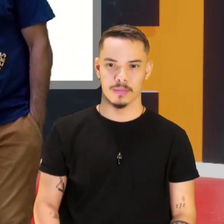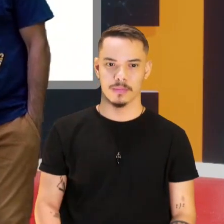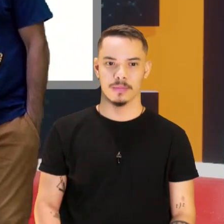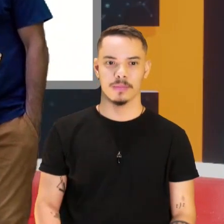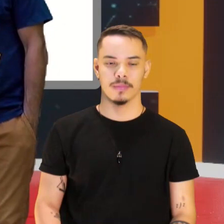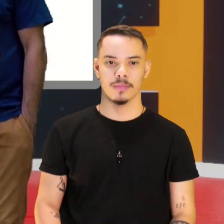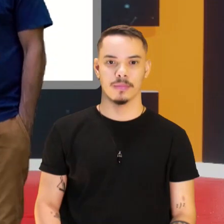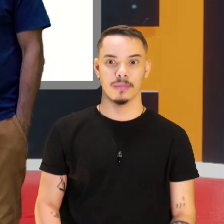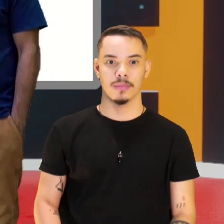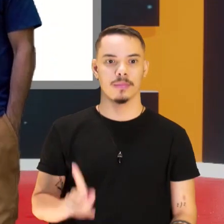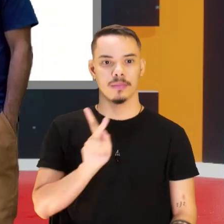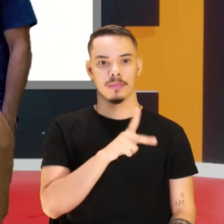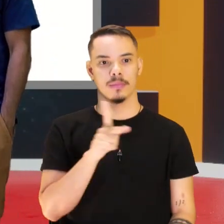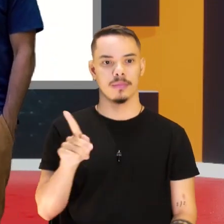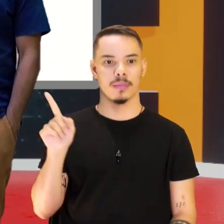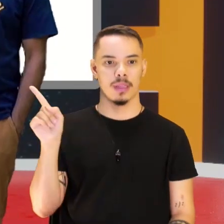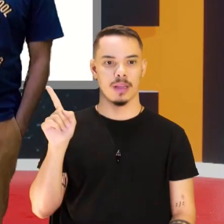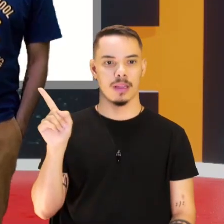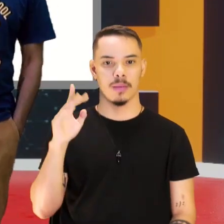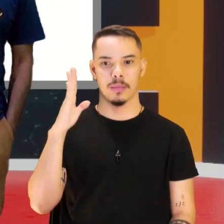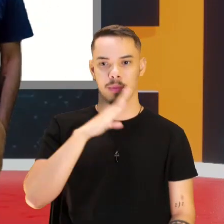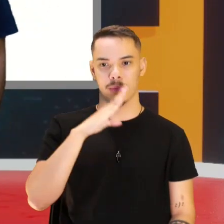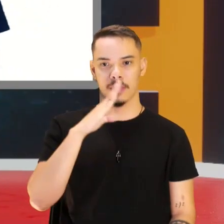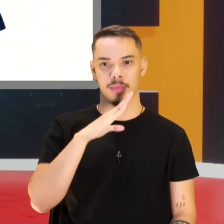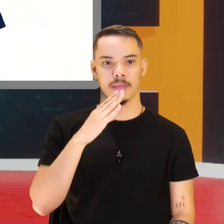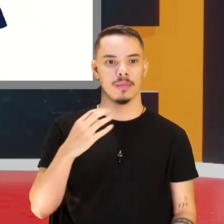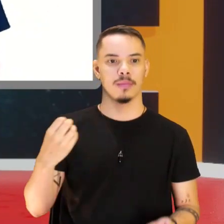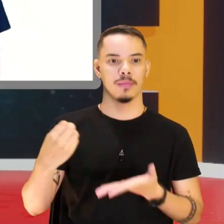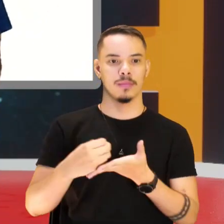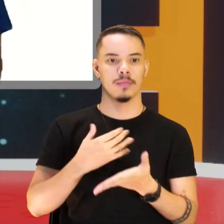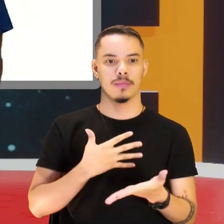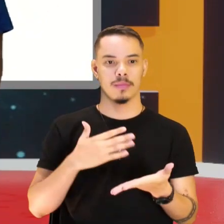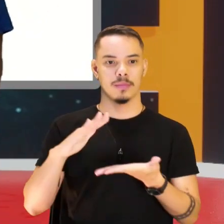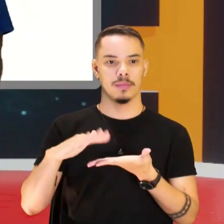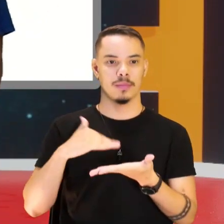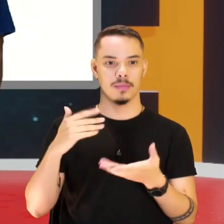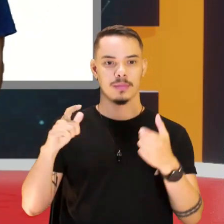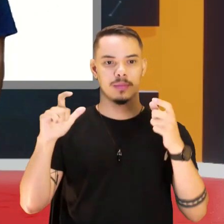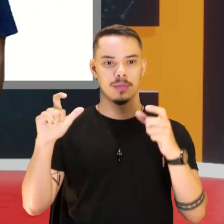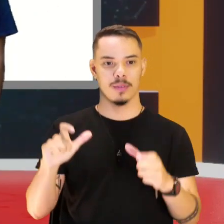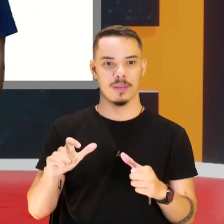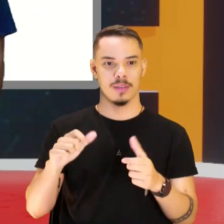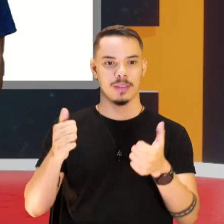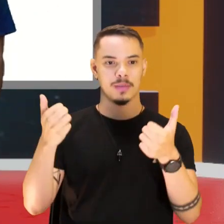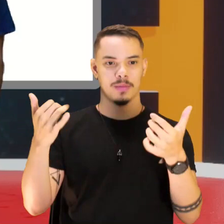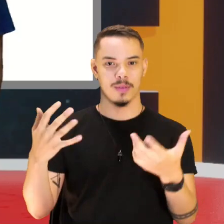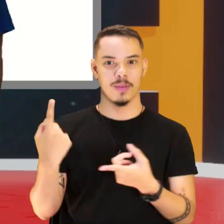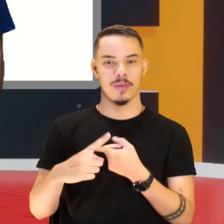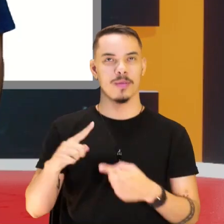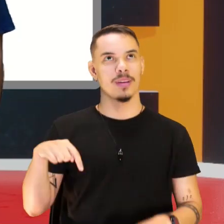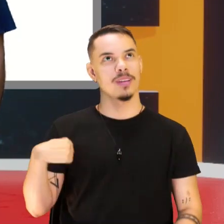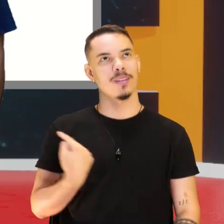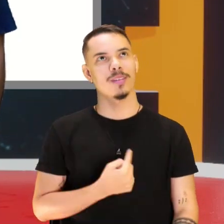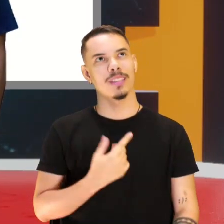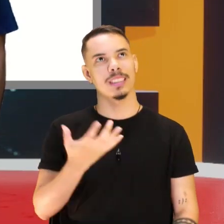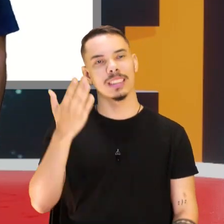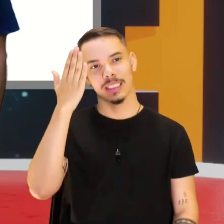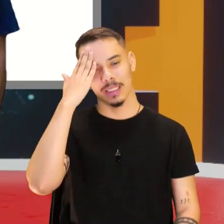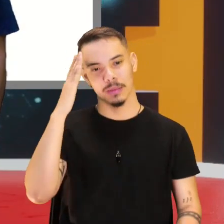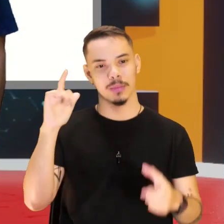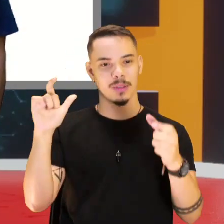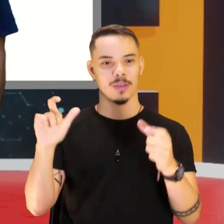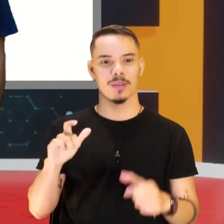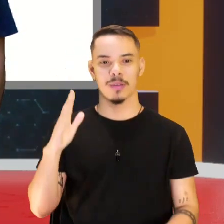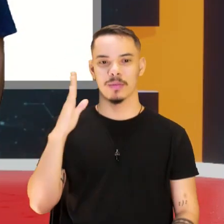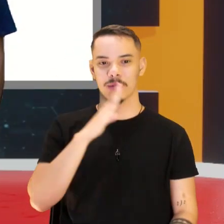A professora lá de Pimenteiras mandou uma mensagem me explicando direitinho depois onde que é Pimenteiras, porque a gente ficou perguntando, né? Onde era Pimenteiras do Oeste, só